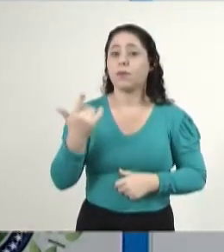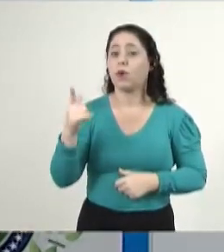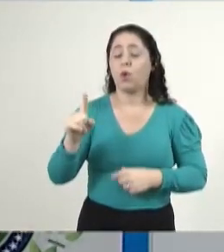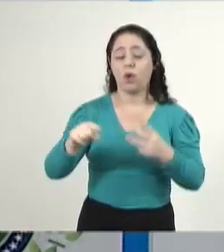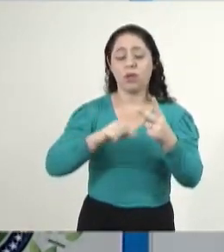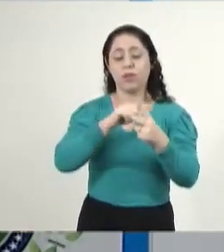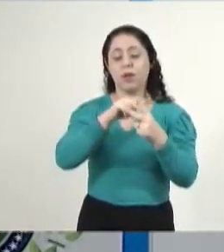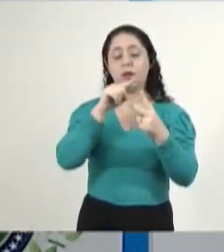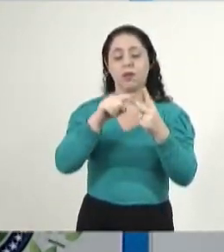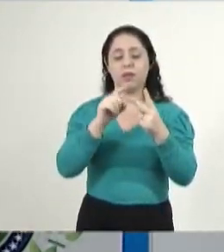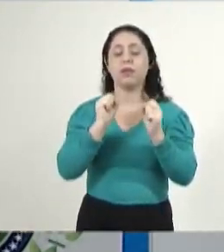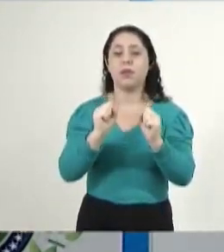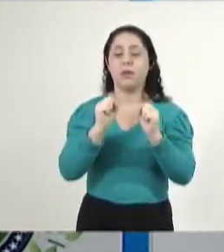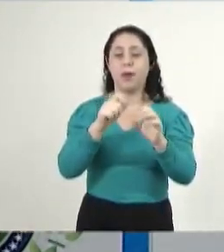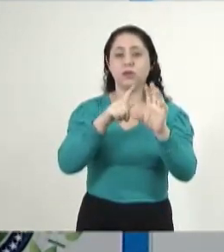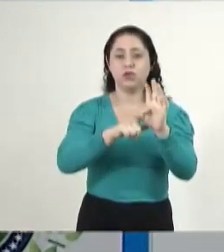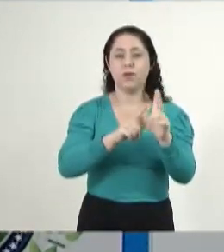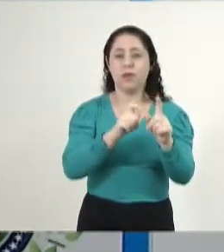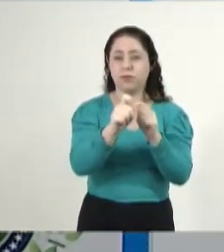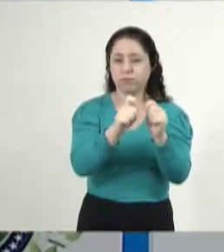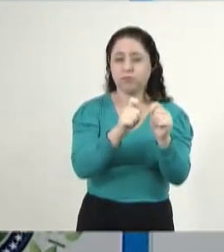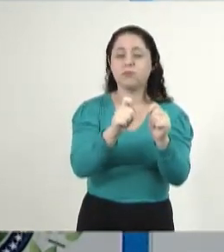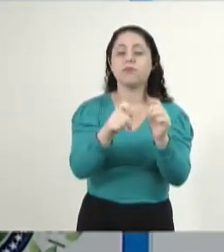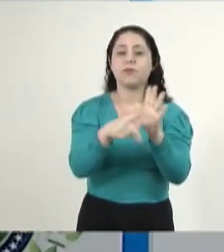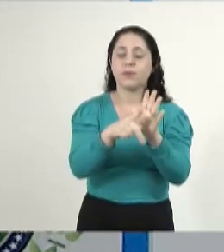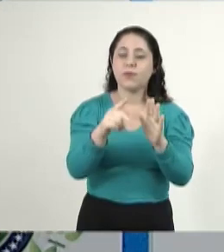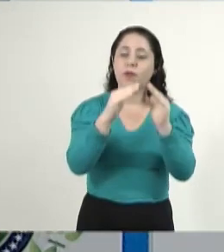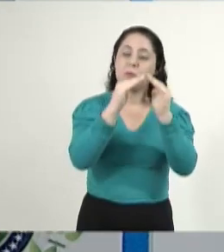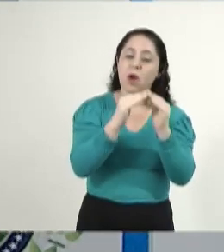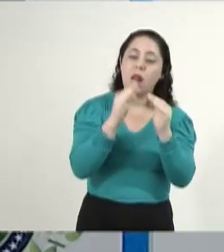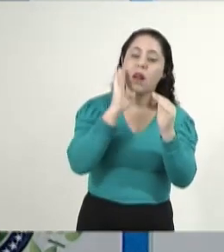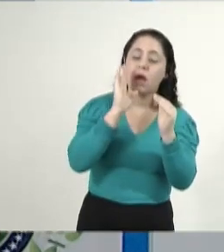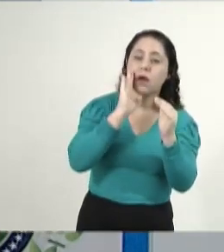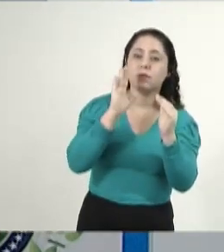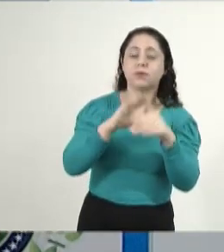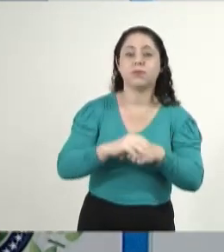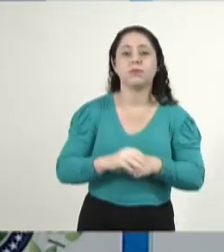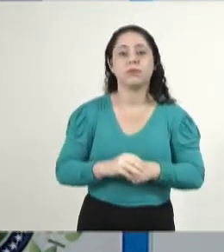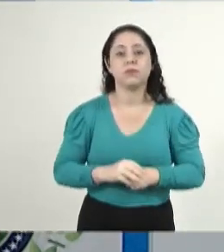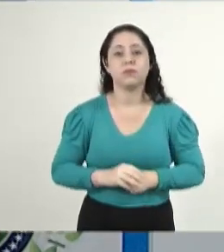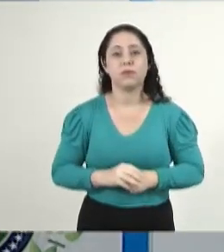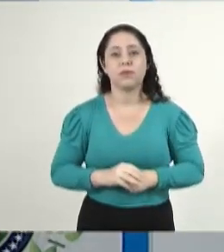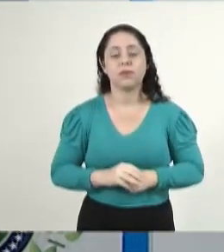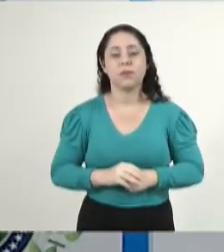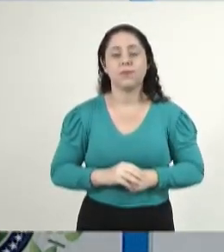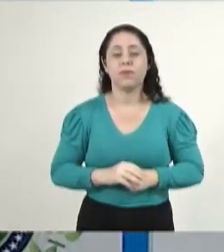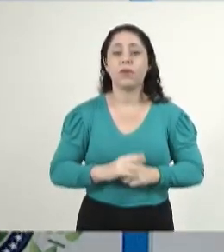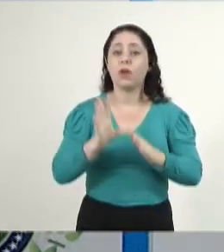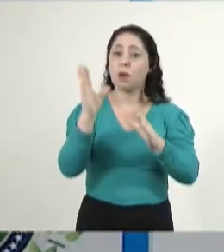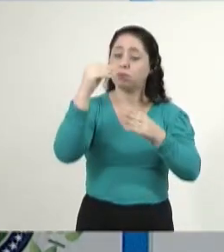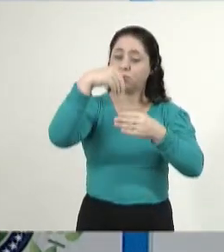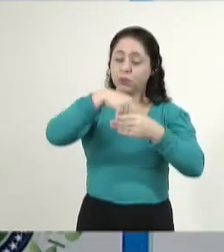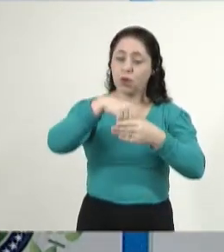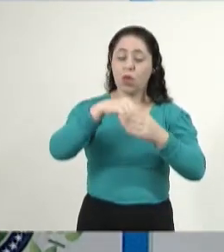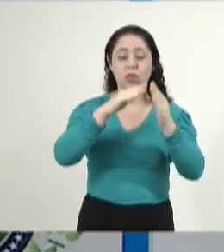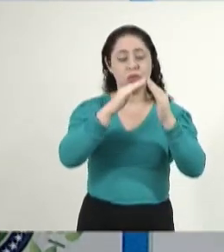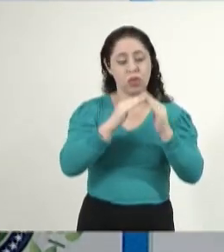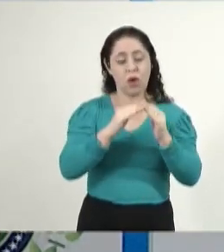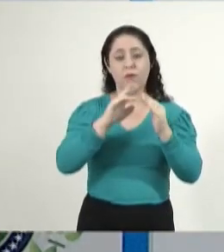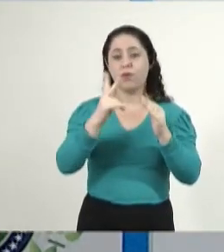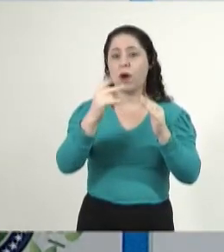2 possibilidades também de renegociação desse novo Morar Legal, também dentro do programa Novo